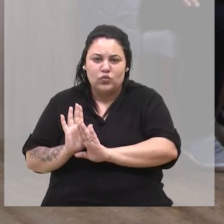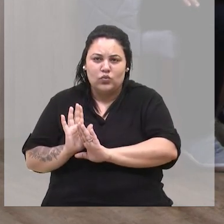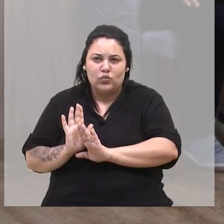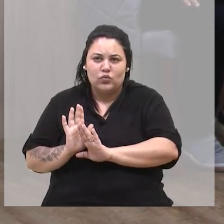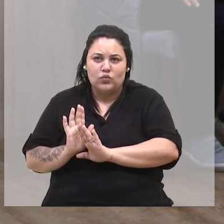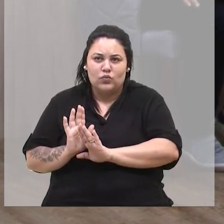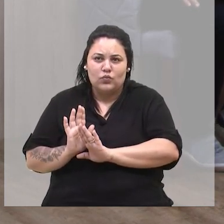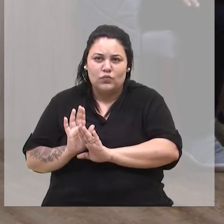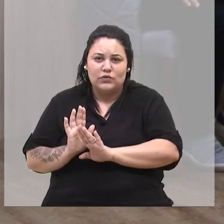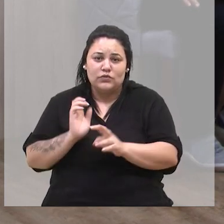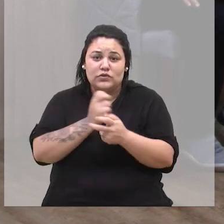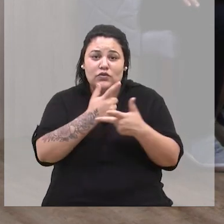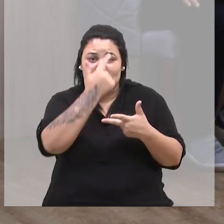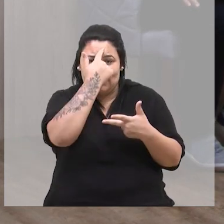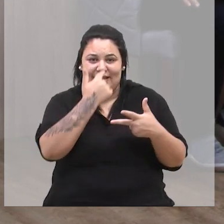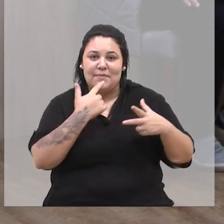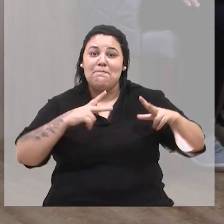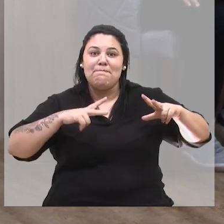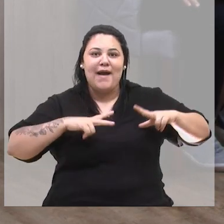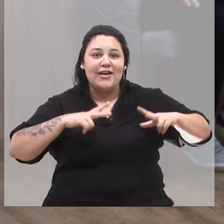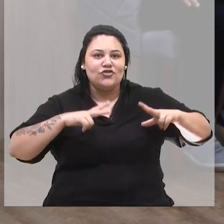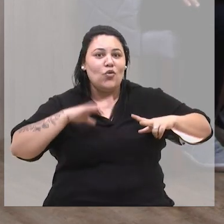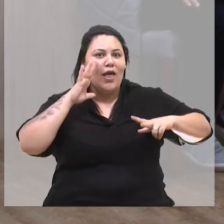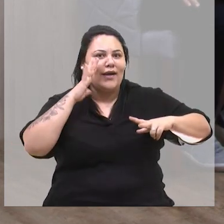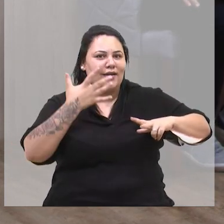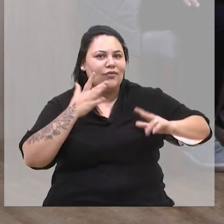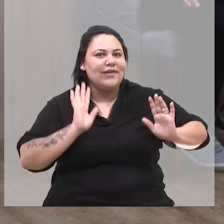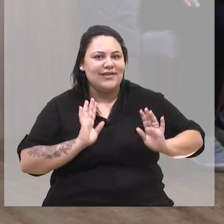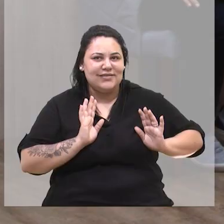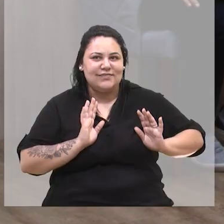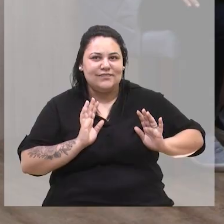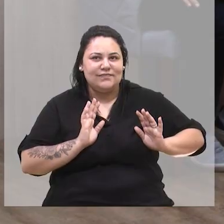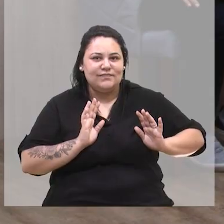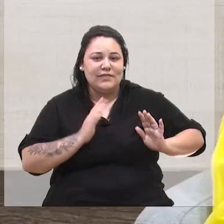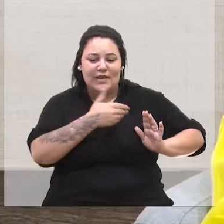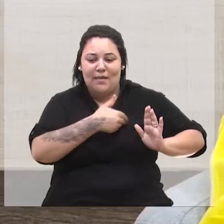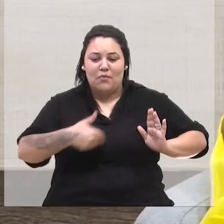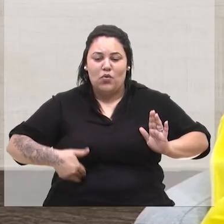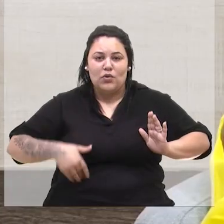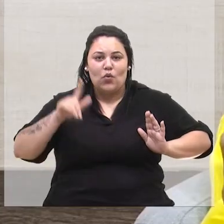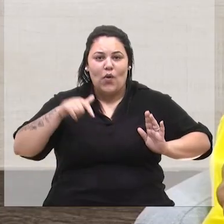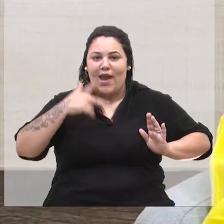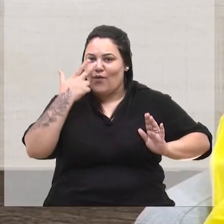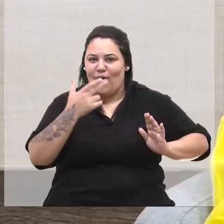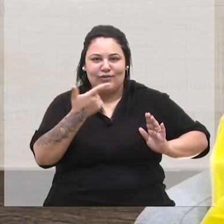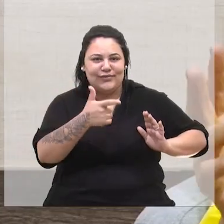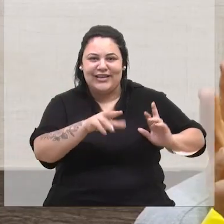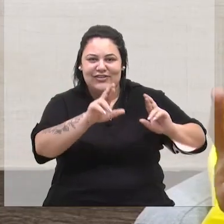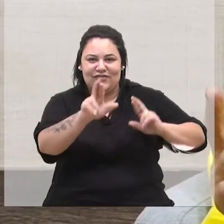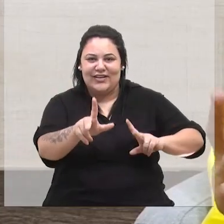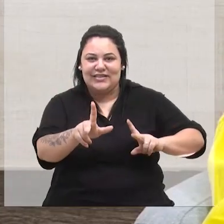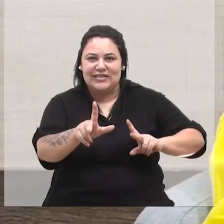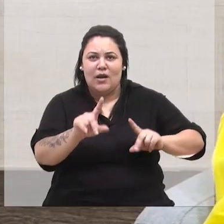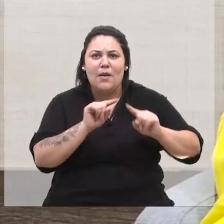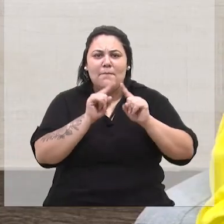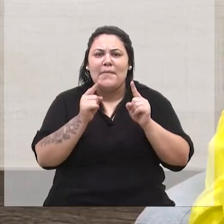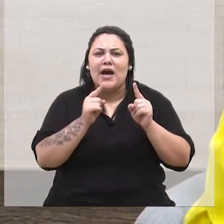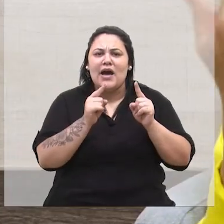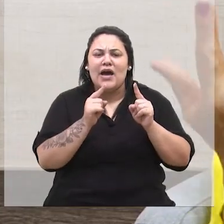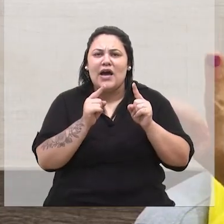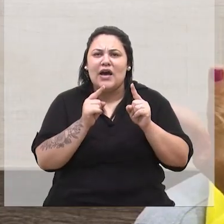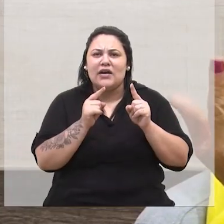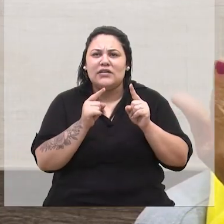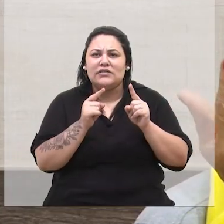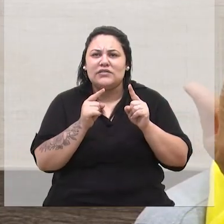se dá nas funções de caráter privado. Na função pública, isto não se diferencia, mas o que